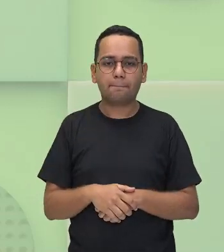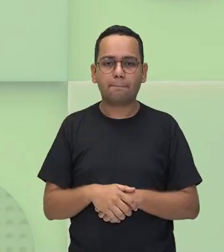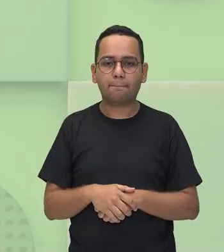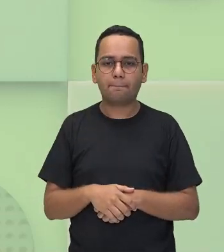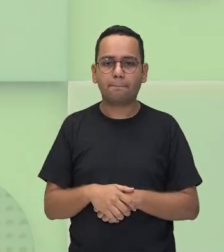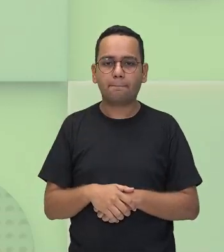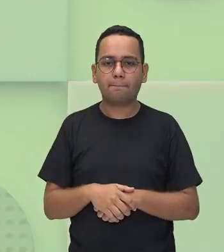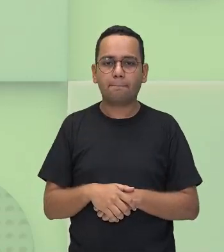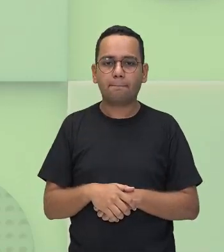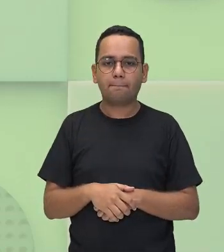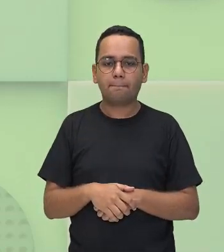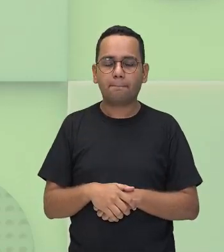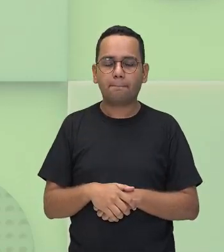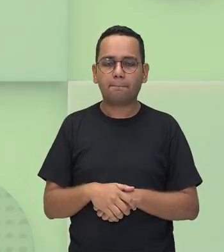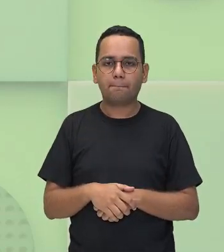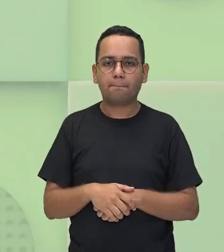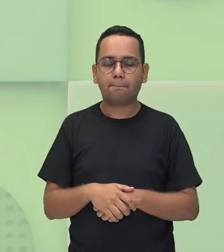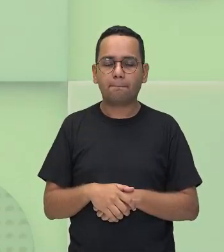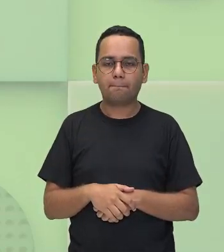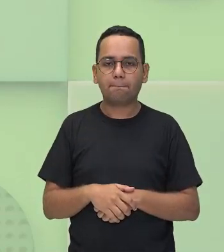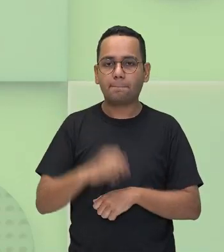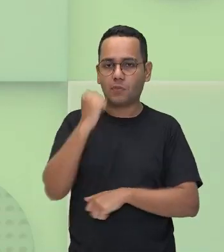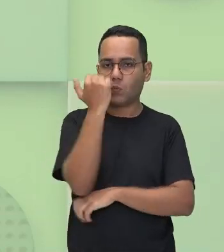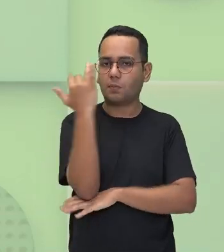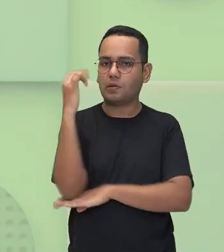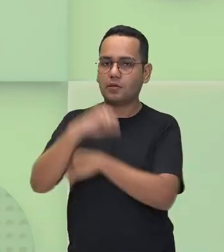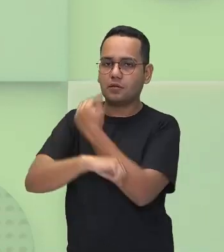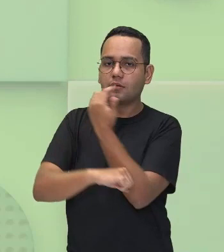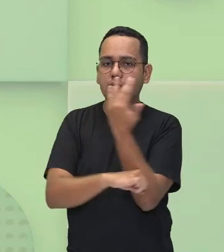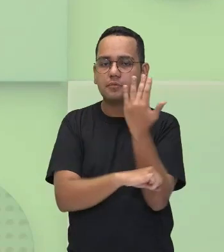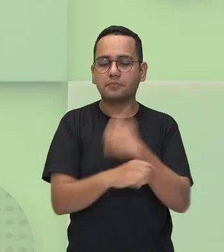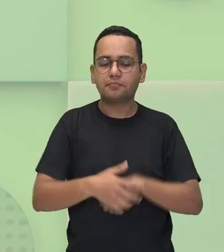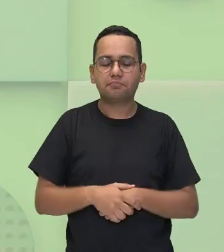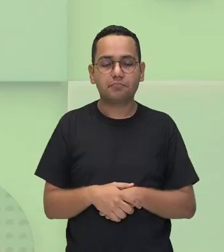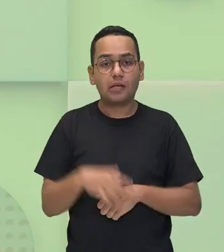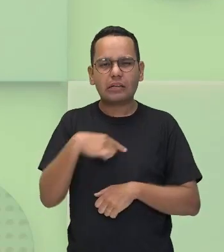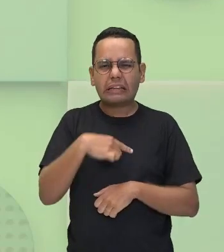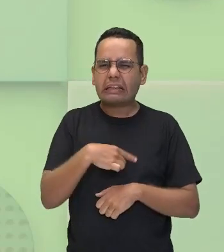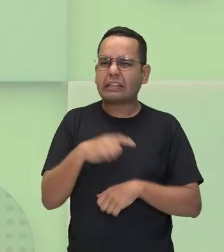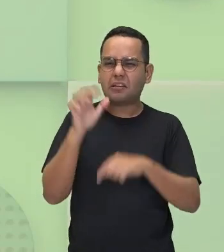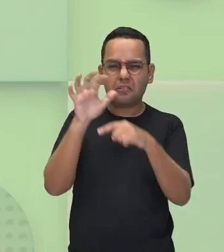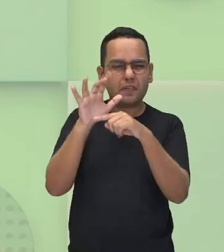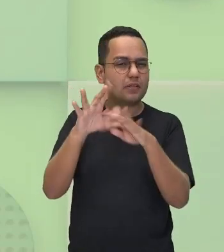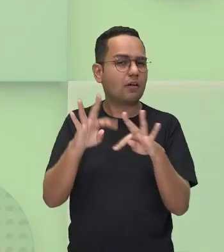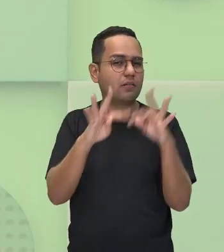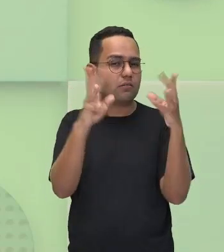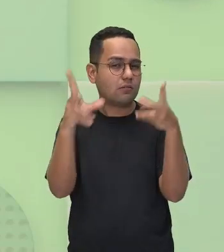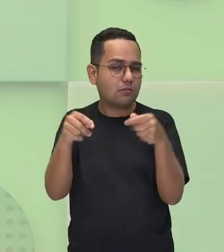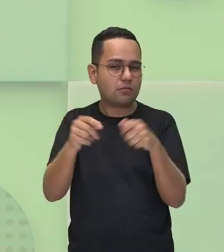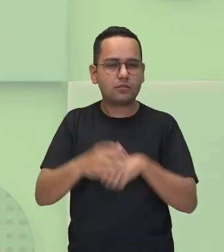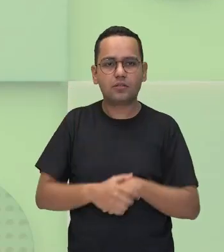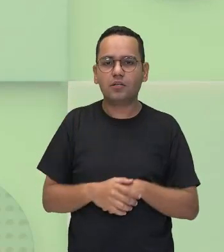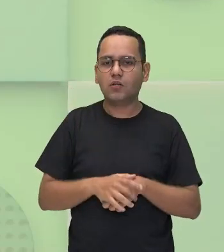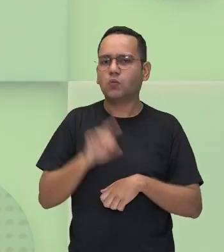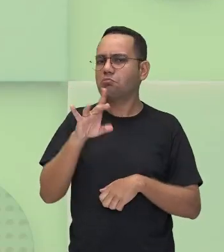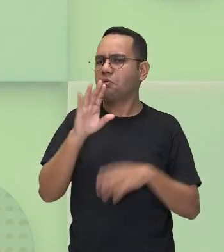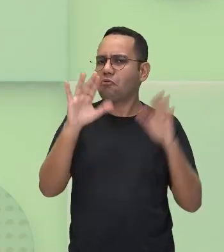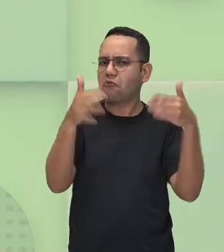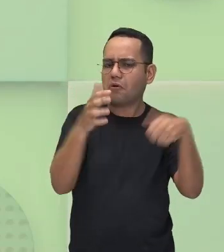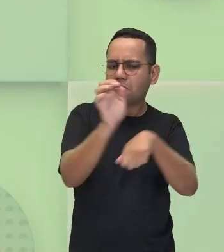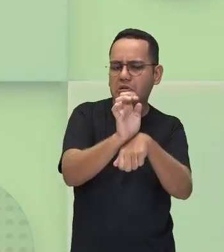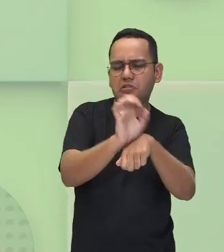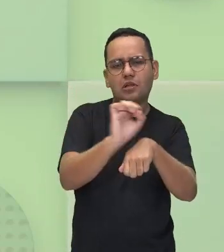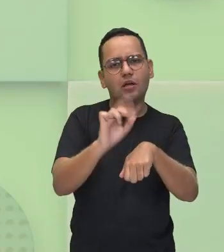nessa questão ambiental e que influencia a todos, não só num determinado estado, nem um